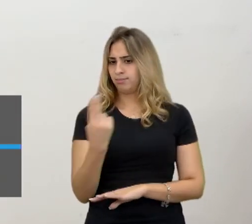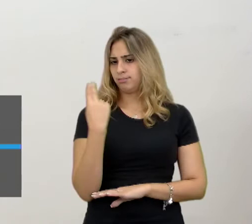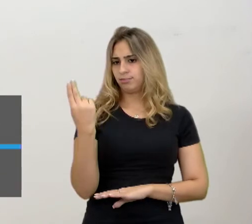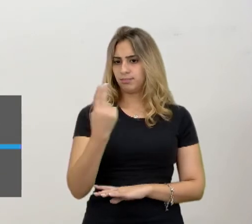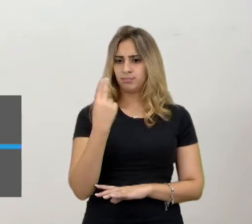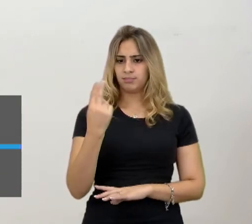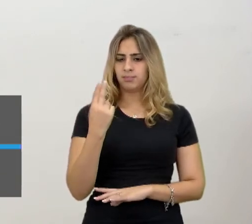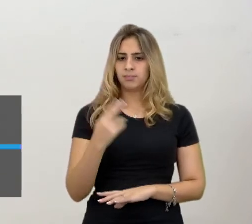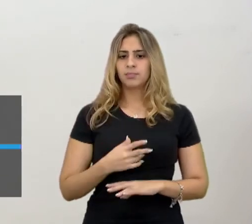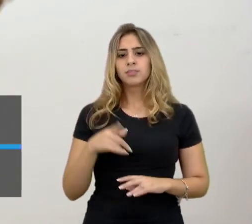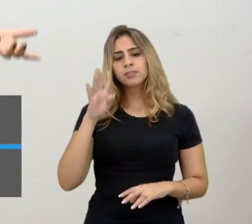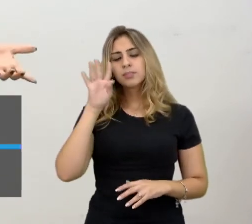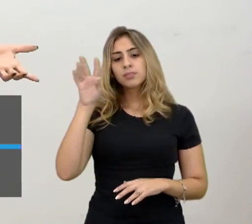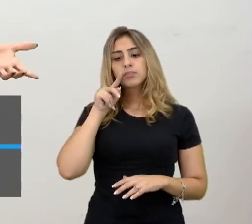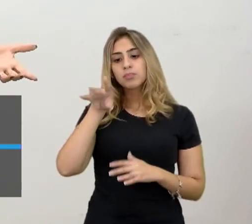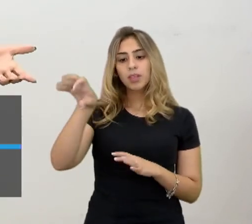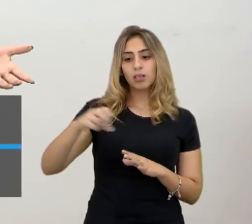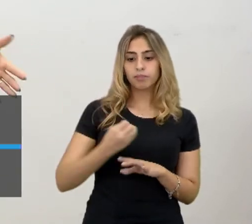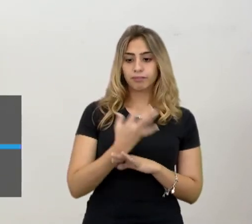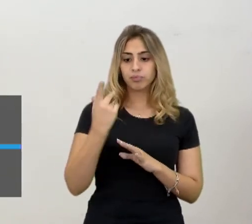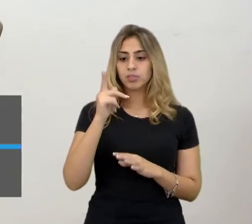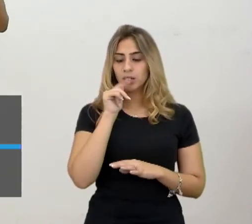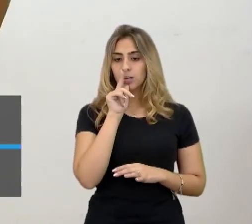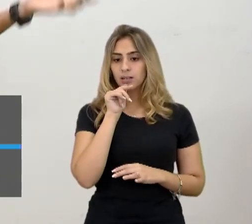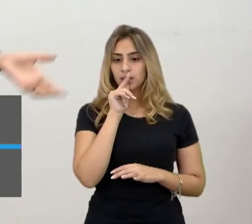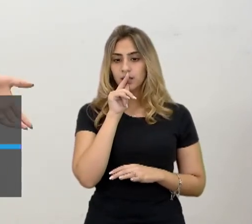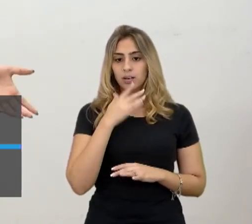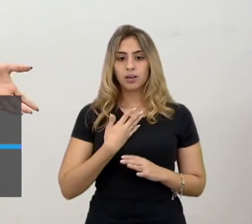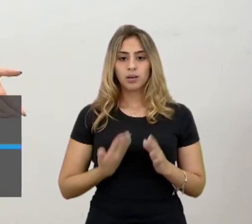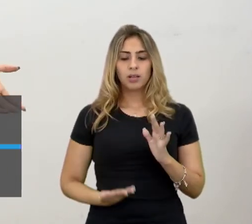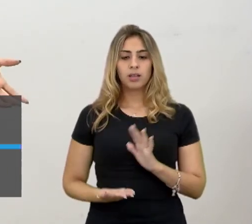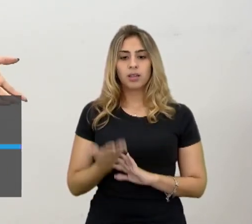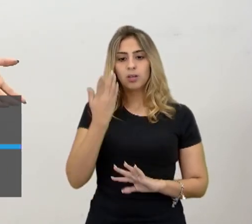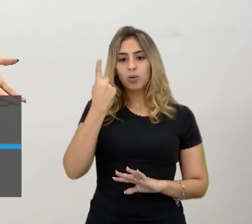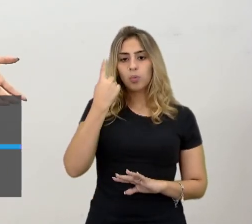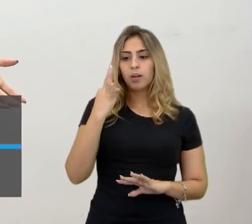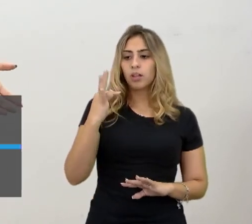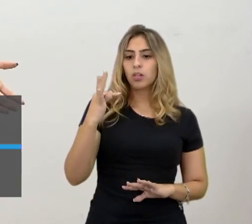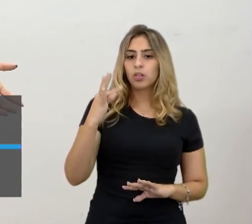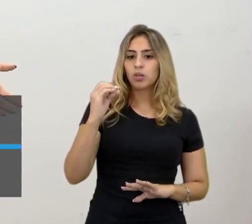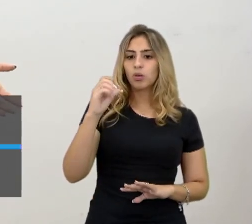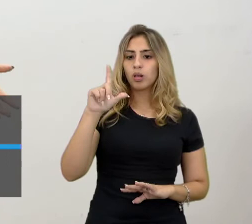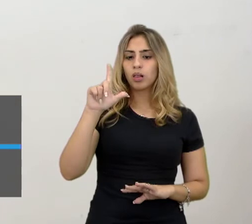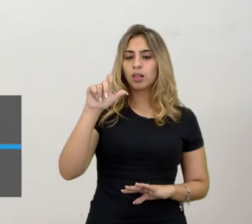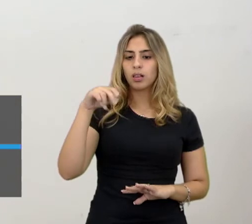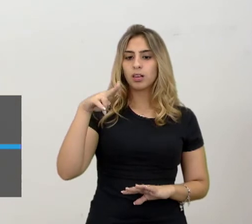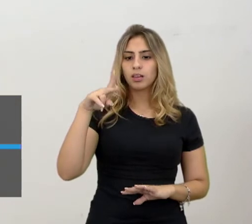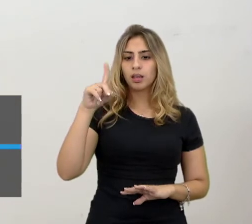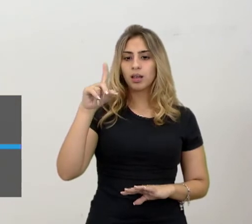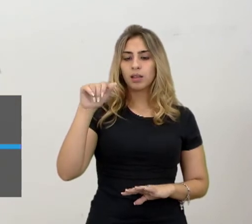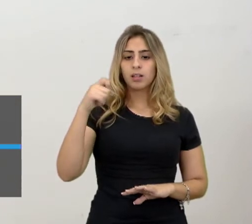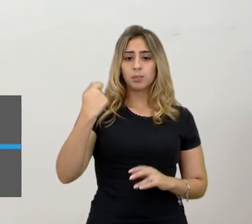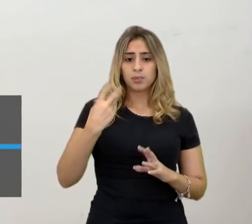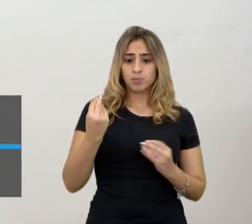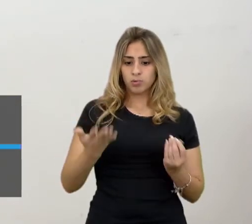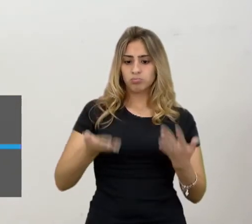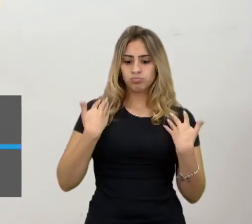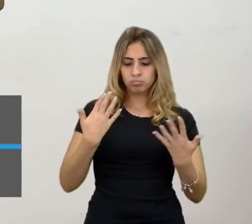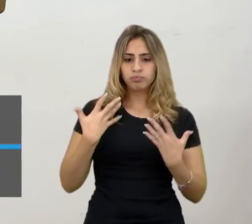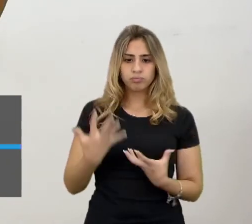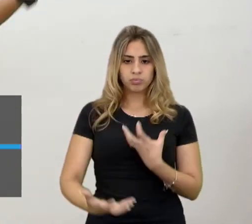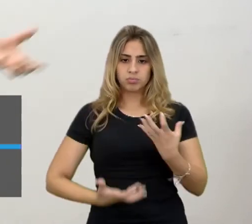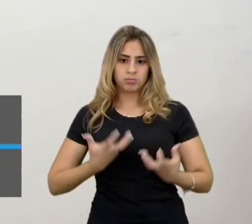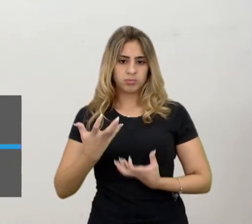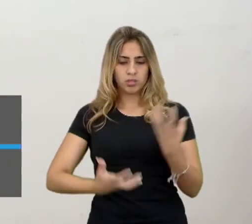agora se você pegar essa quantidade de água e aumentar para 1 tonelada. Será que precisa de muito calor para